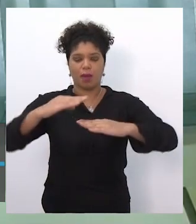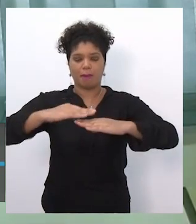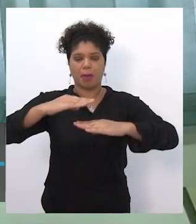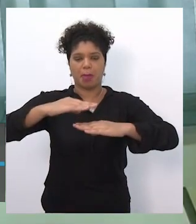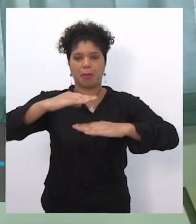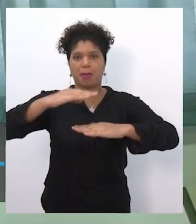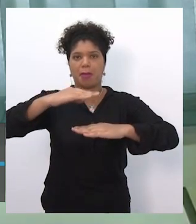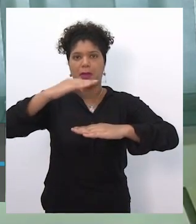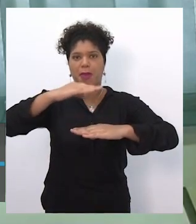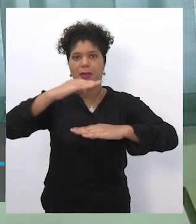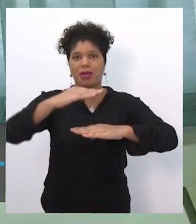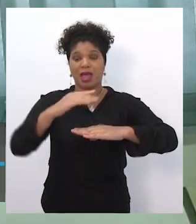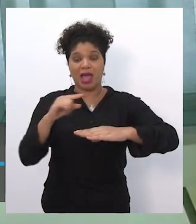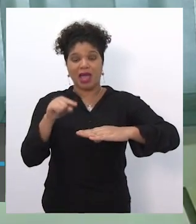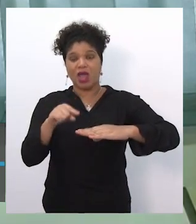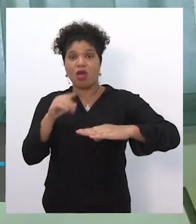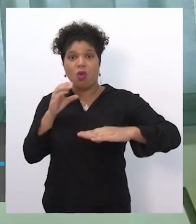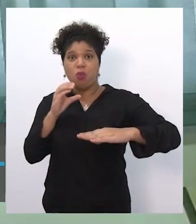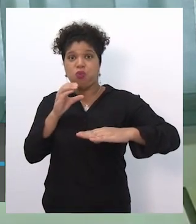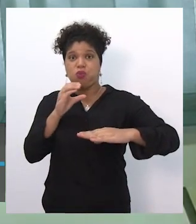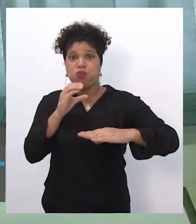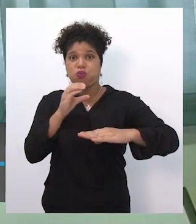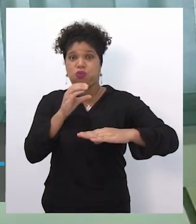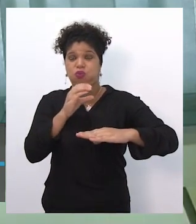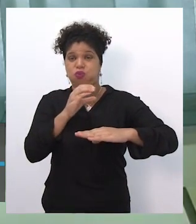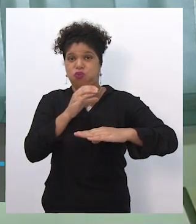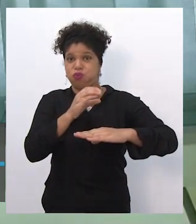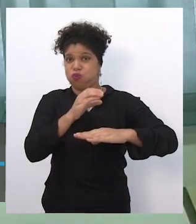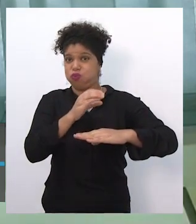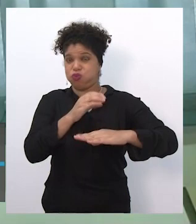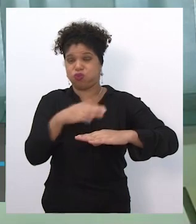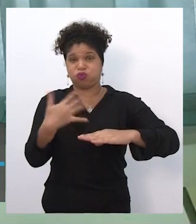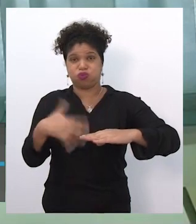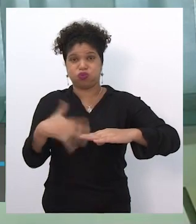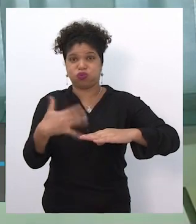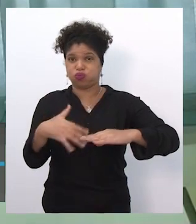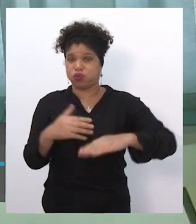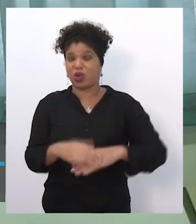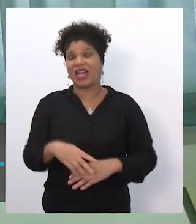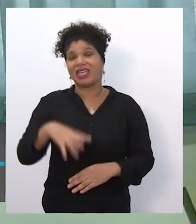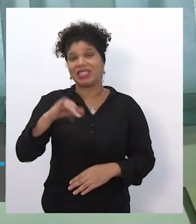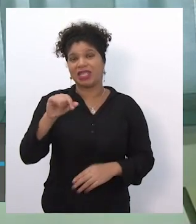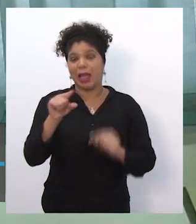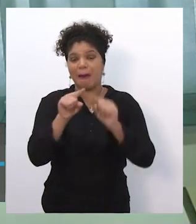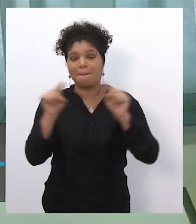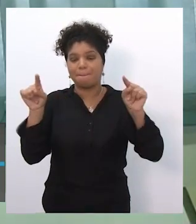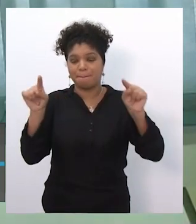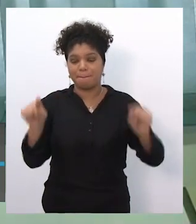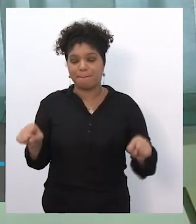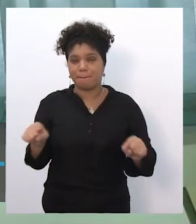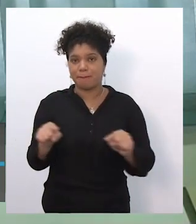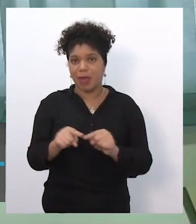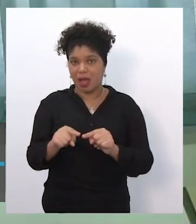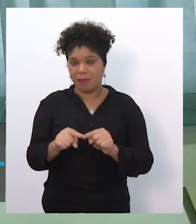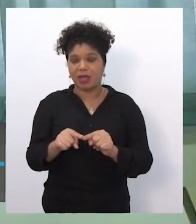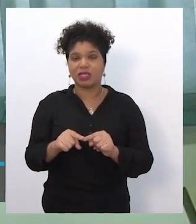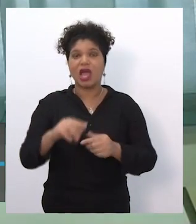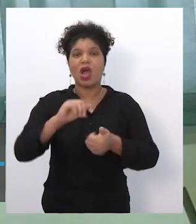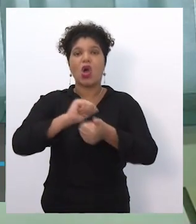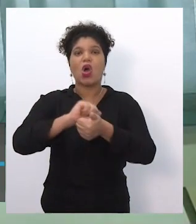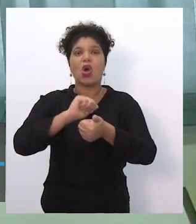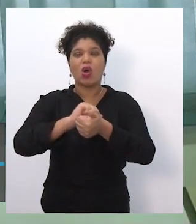o aquecimento, tá? E as placas-mães, dependendo da qualidade delas, ela tem componentes que ajudam